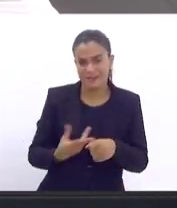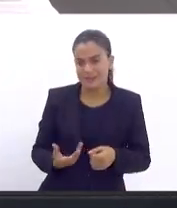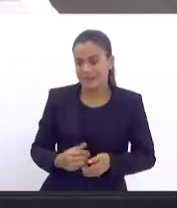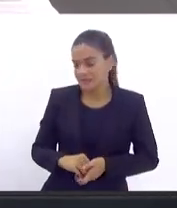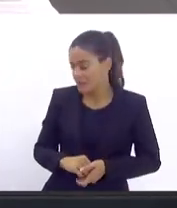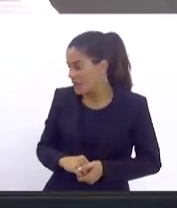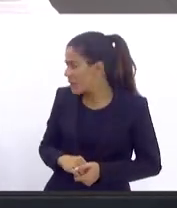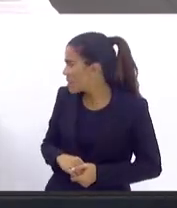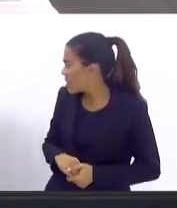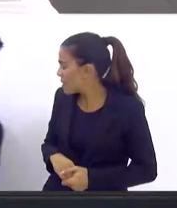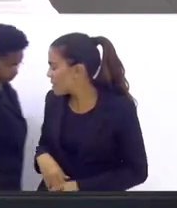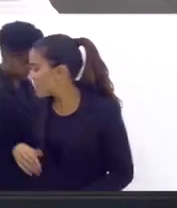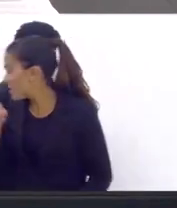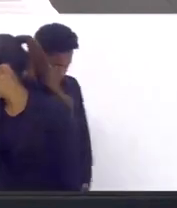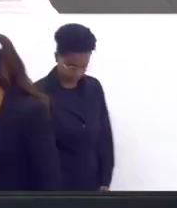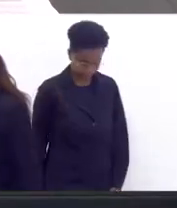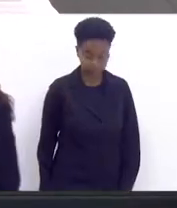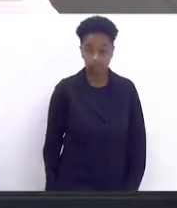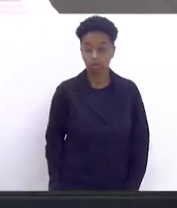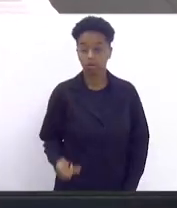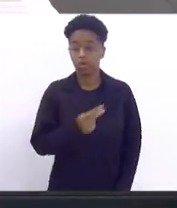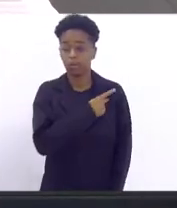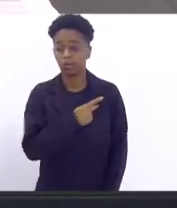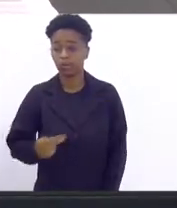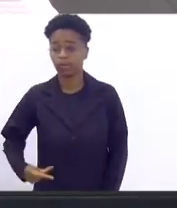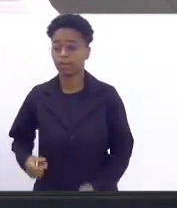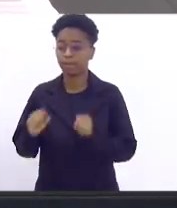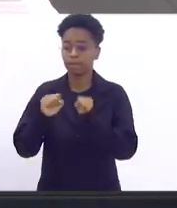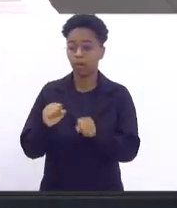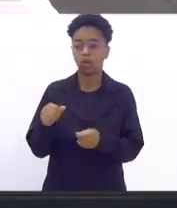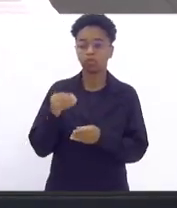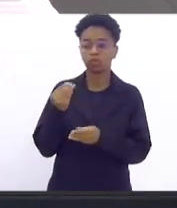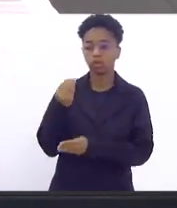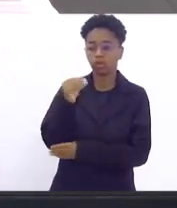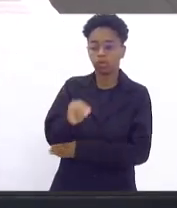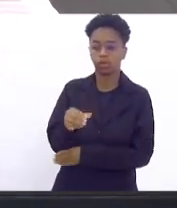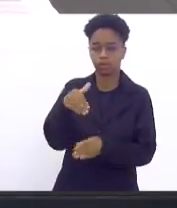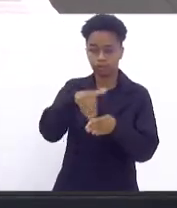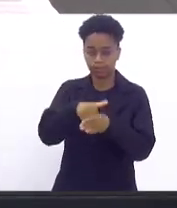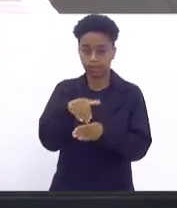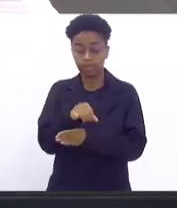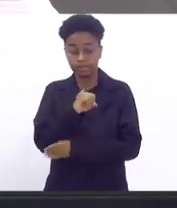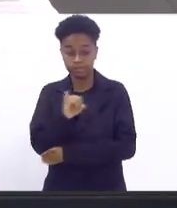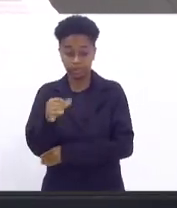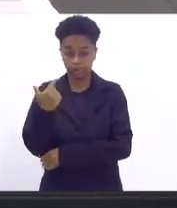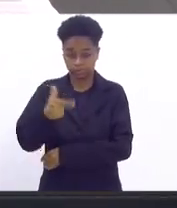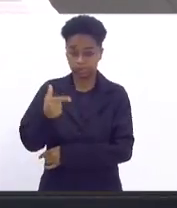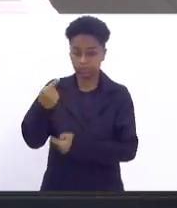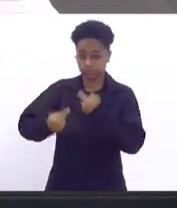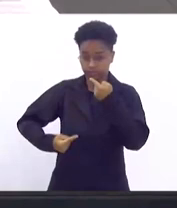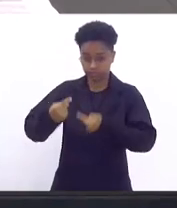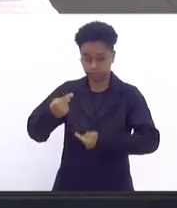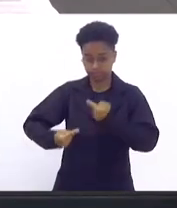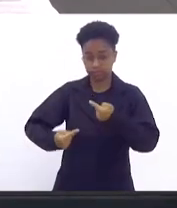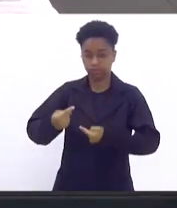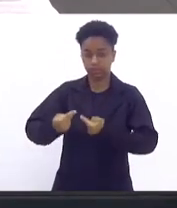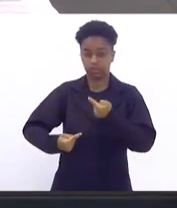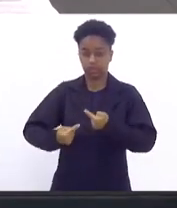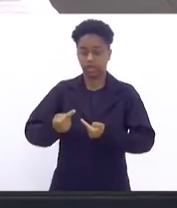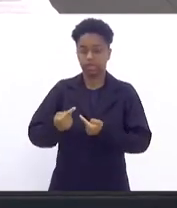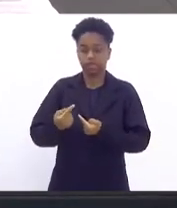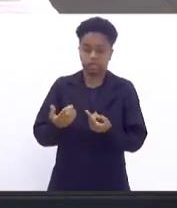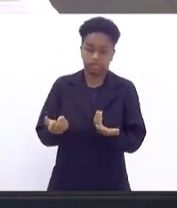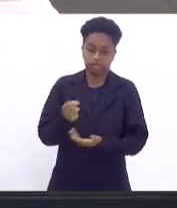fica com a prerrogativa de botar para votar porque você não tem polêmica não é não é